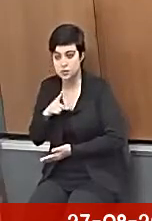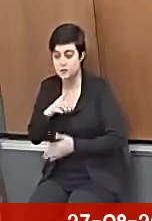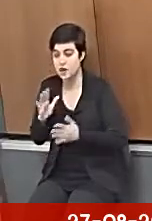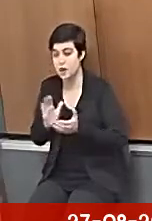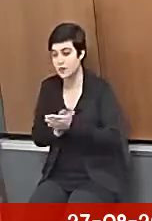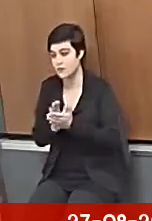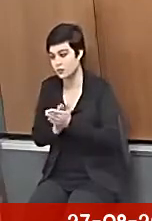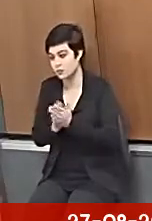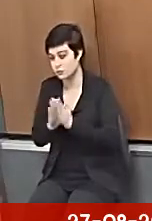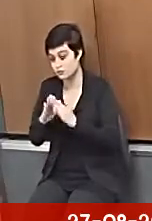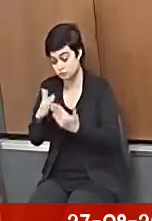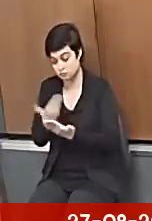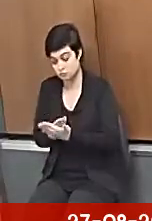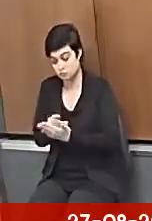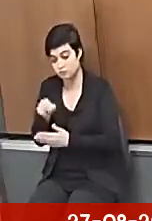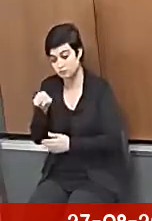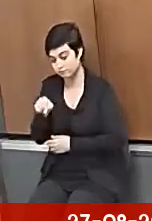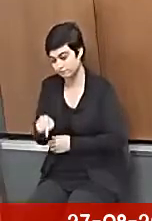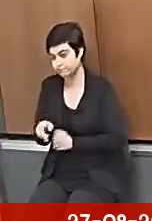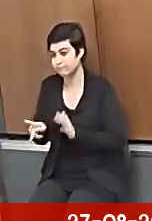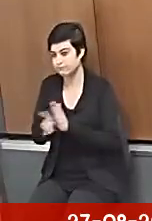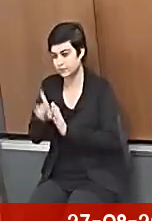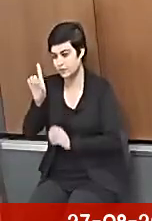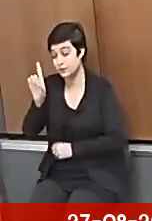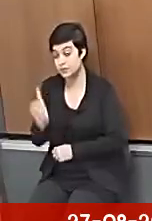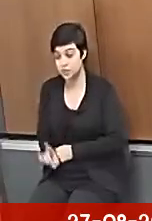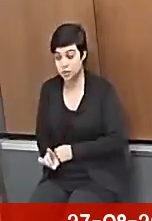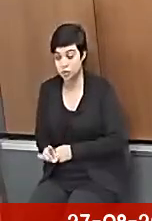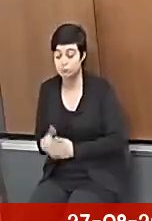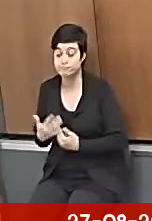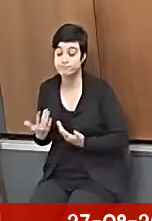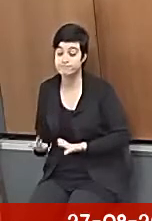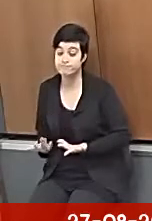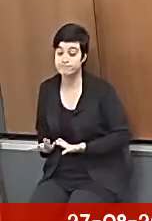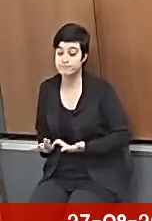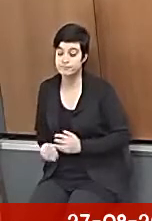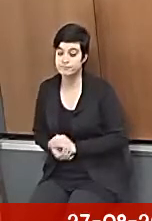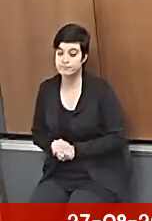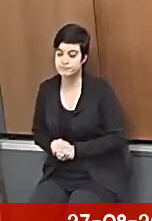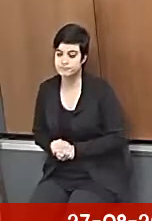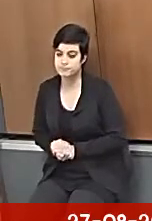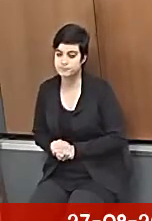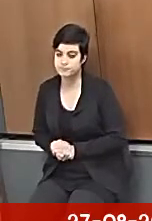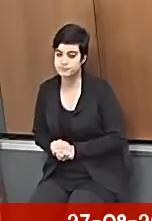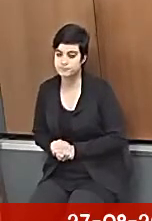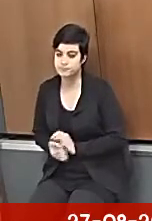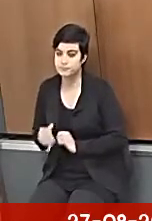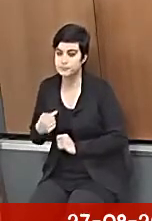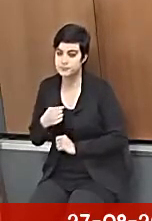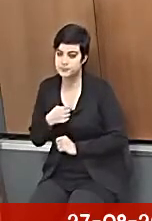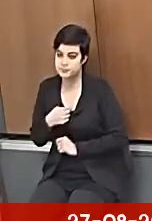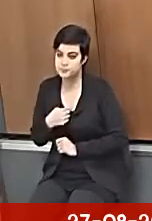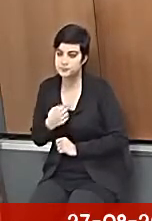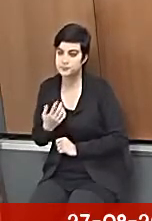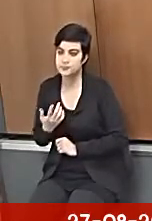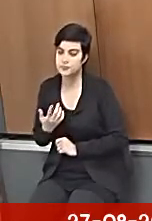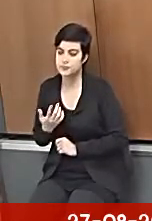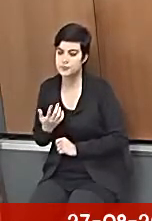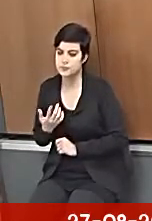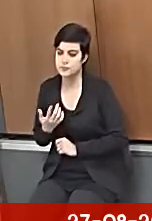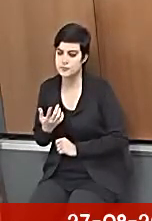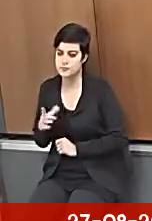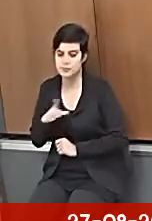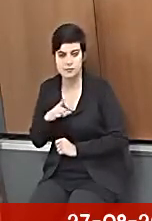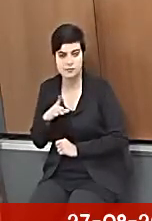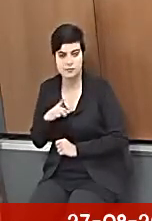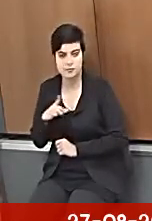as duas diretrizes eu fazendo ao colo como a colocação das atividades esportivas